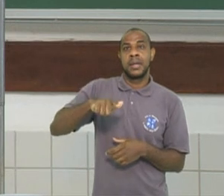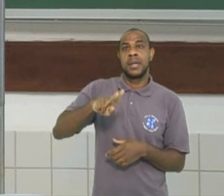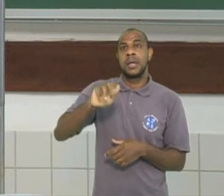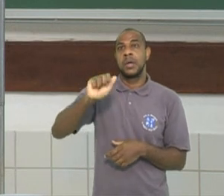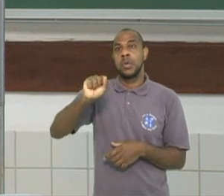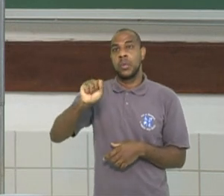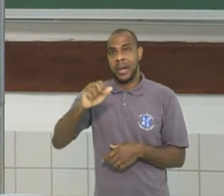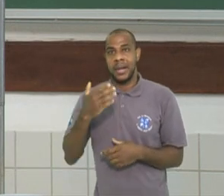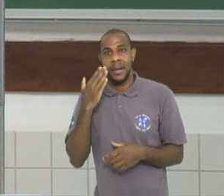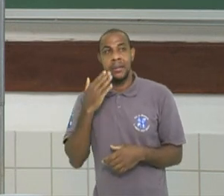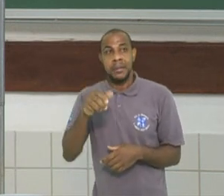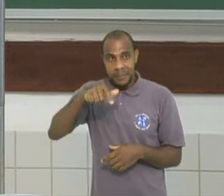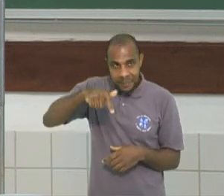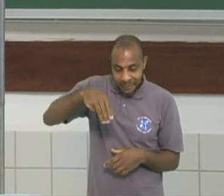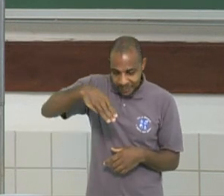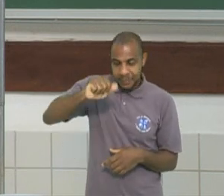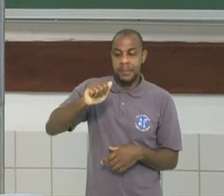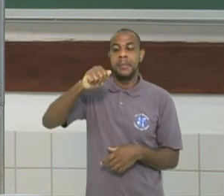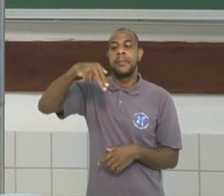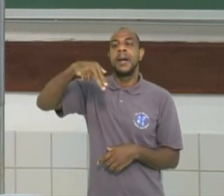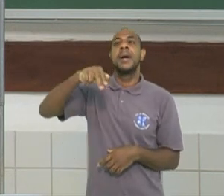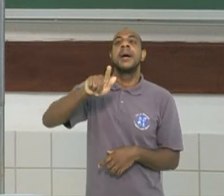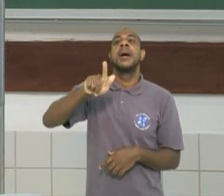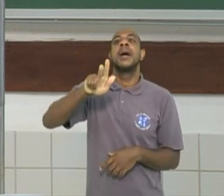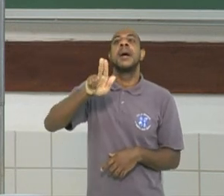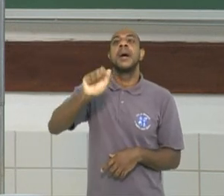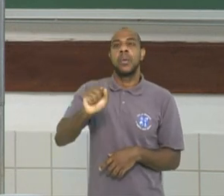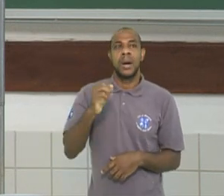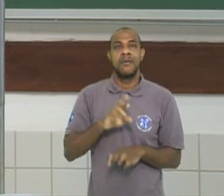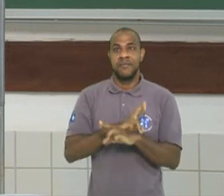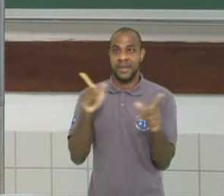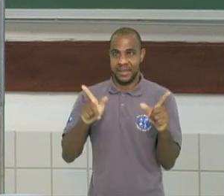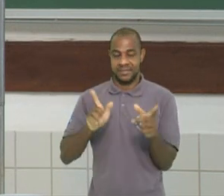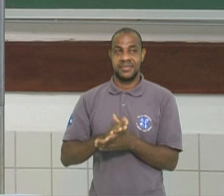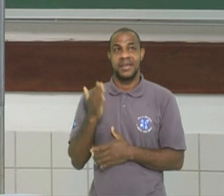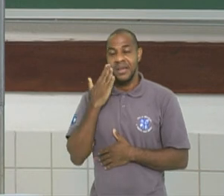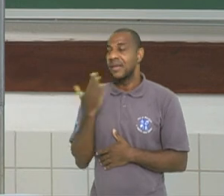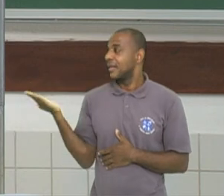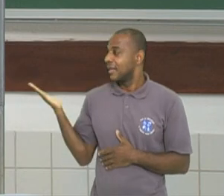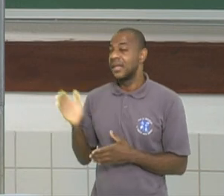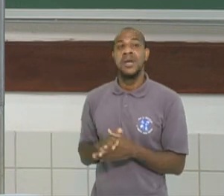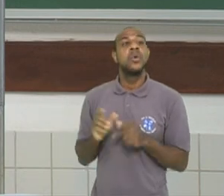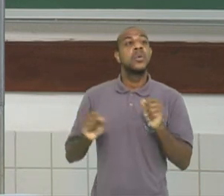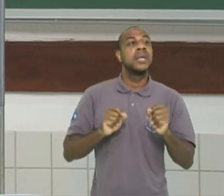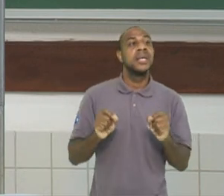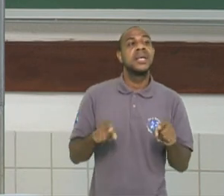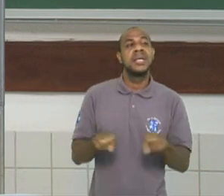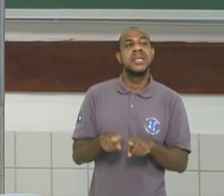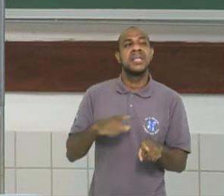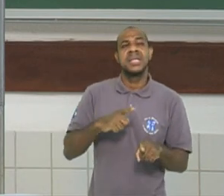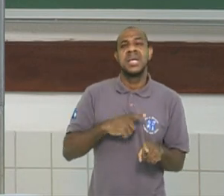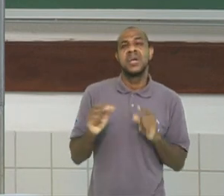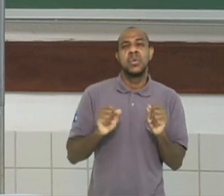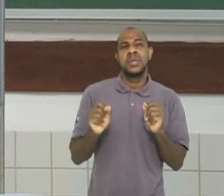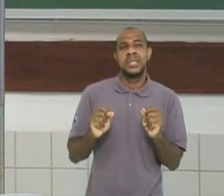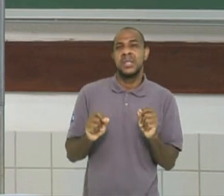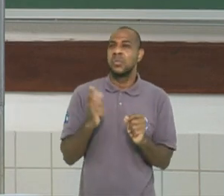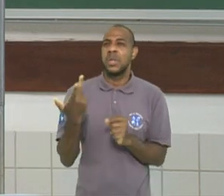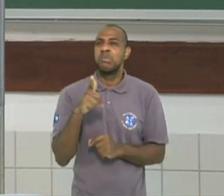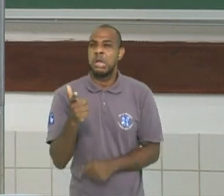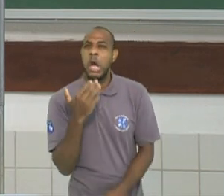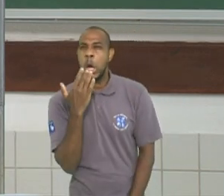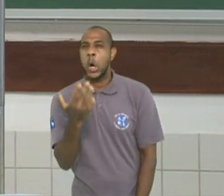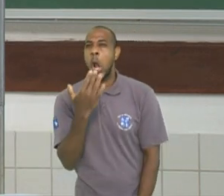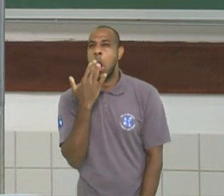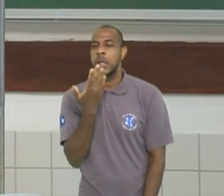ele realmente tem um estilo muito característico aqueles olhos grandes né então é Além disso também tem aquela questão de não ser